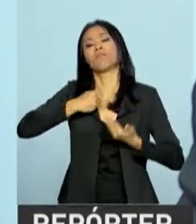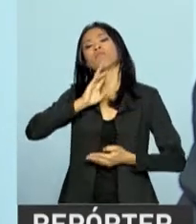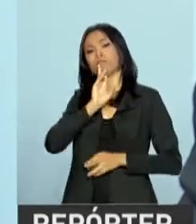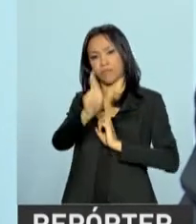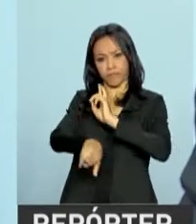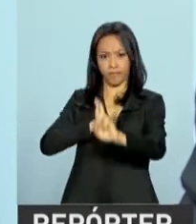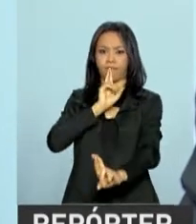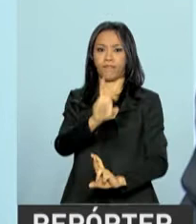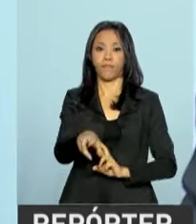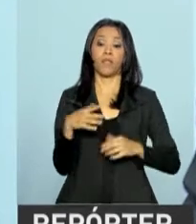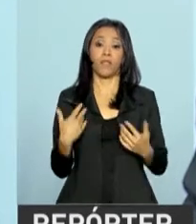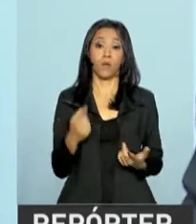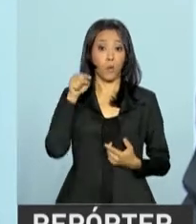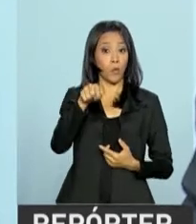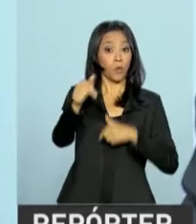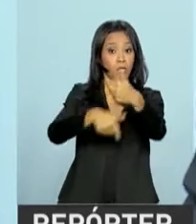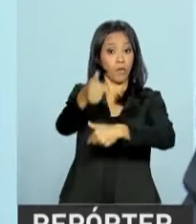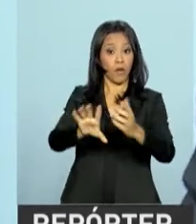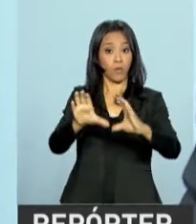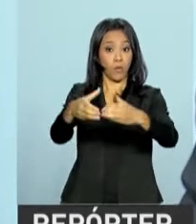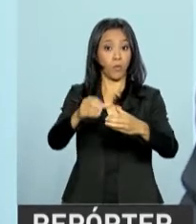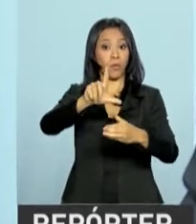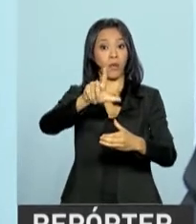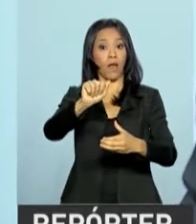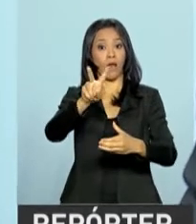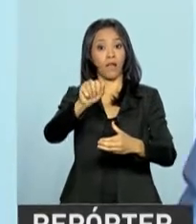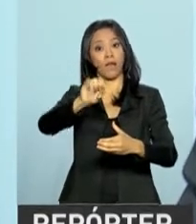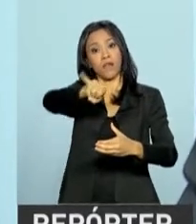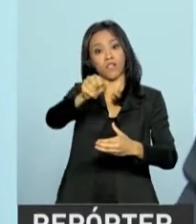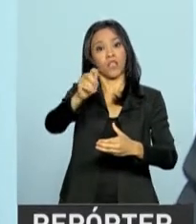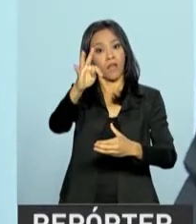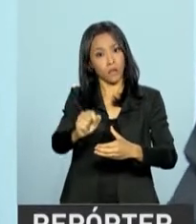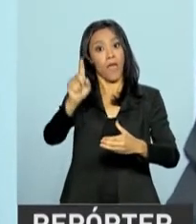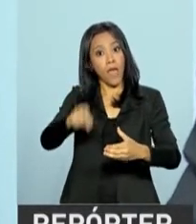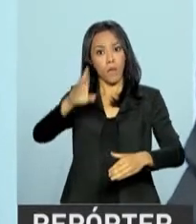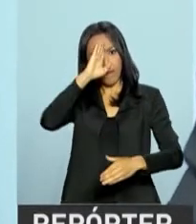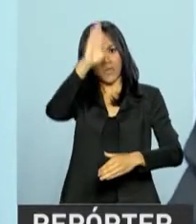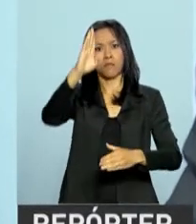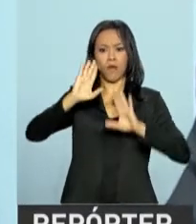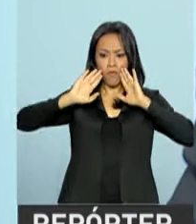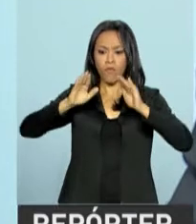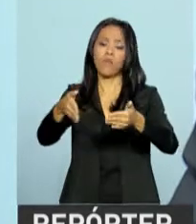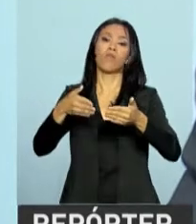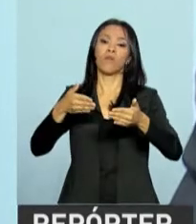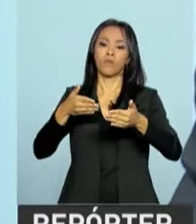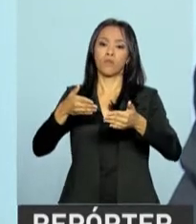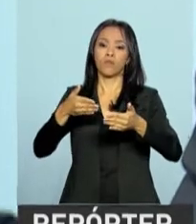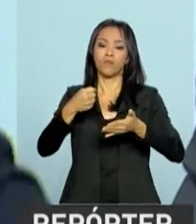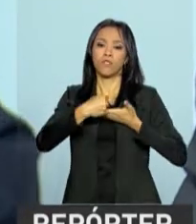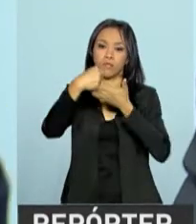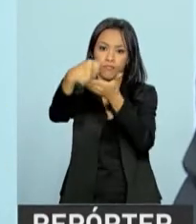a operação a pj continua sendo uma prioridade e uma prioridade eu diria